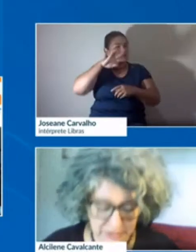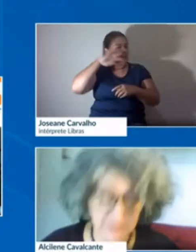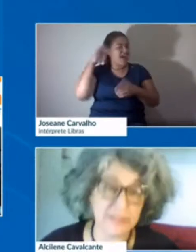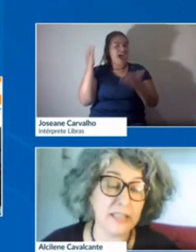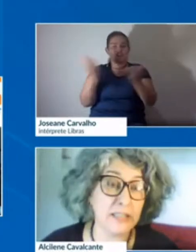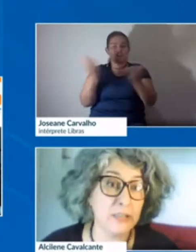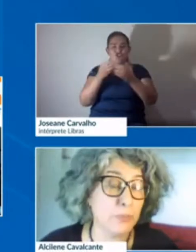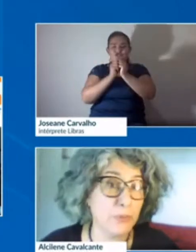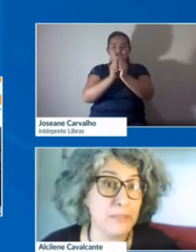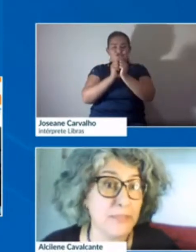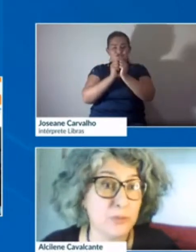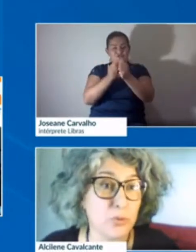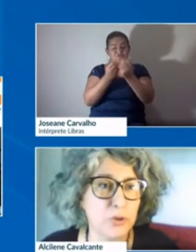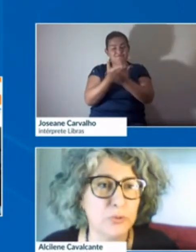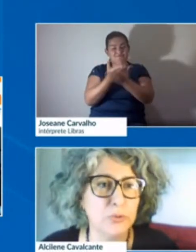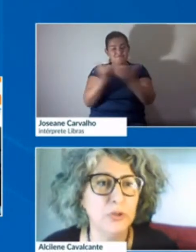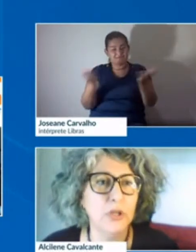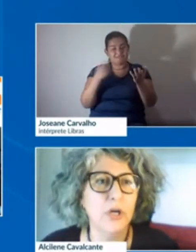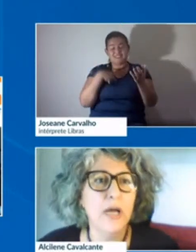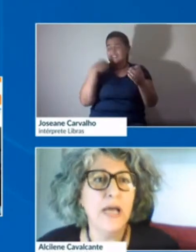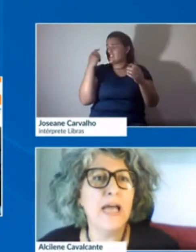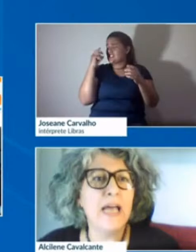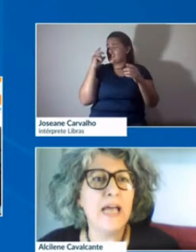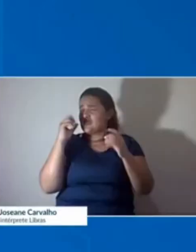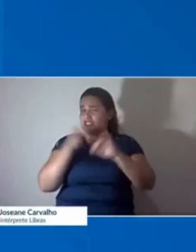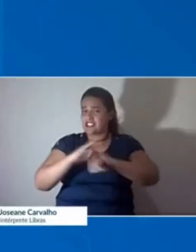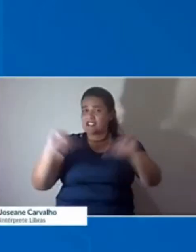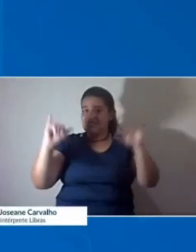E te dizer que o problema todo